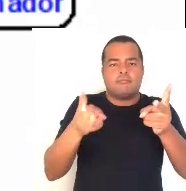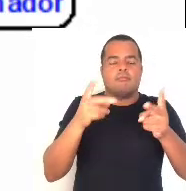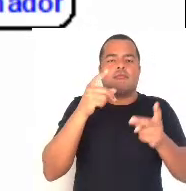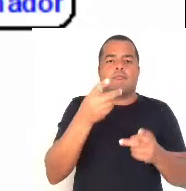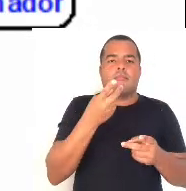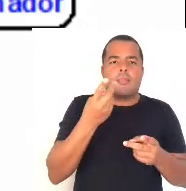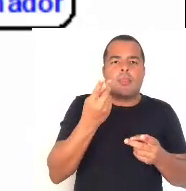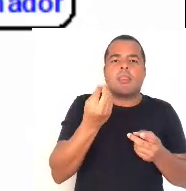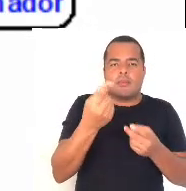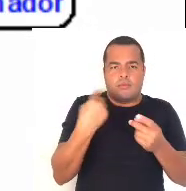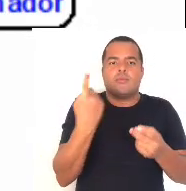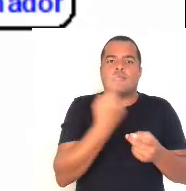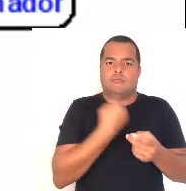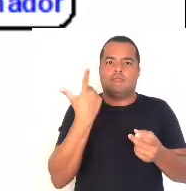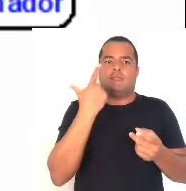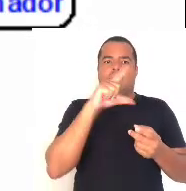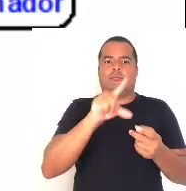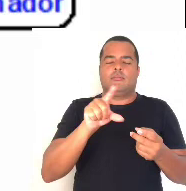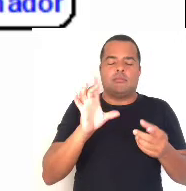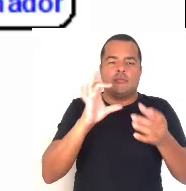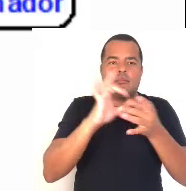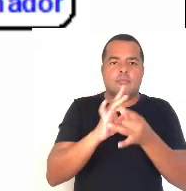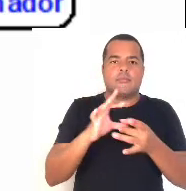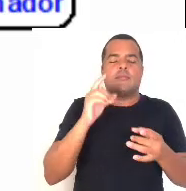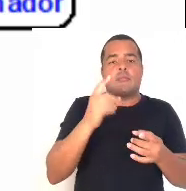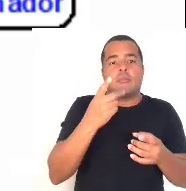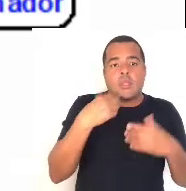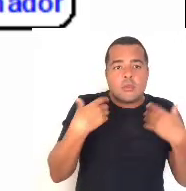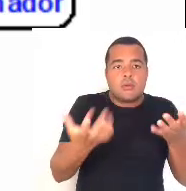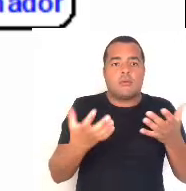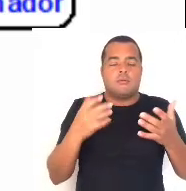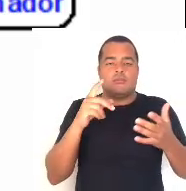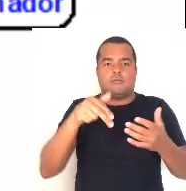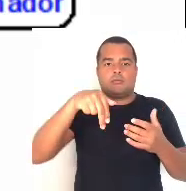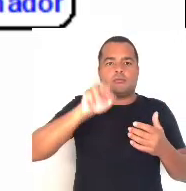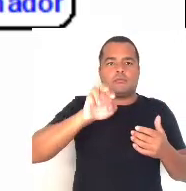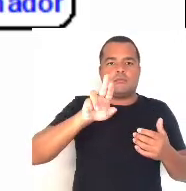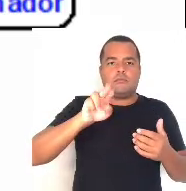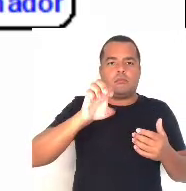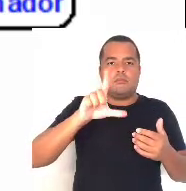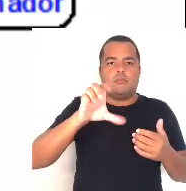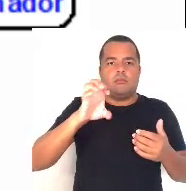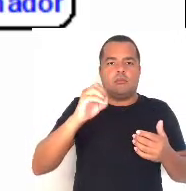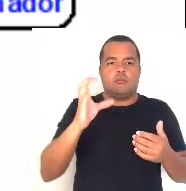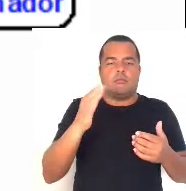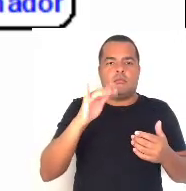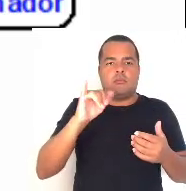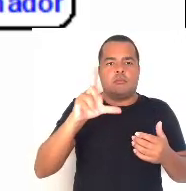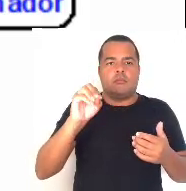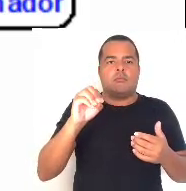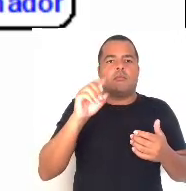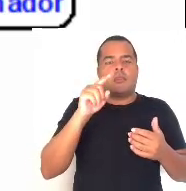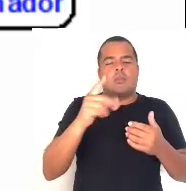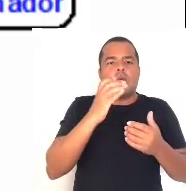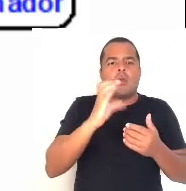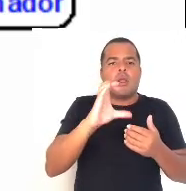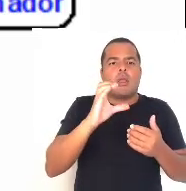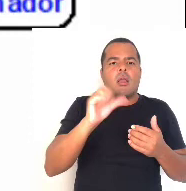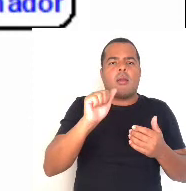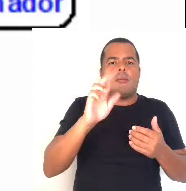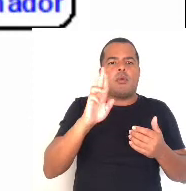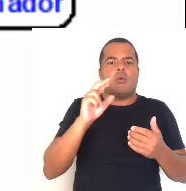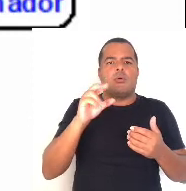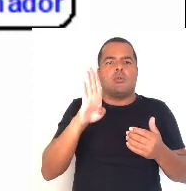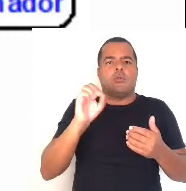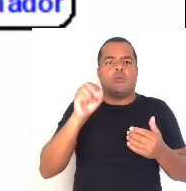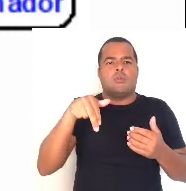estudo experimental ao qual se chegou a essa definição. Então, no momento que esse nucleófilo ele ataca, pessoal, esse